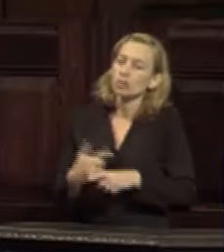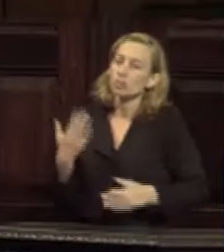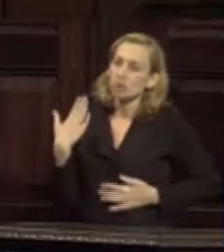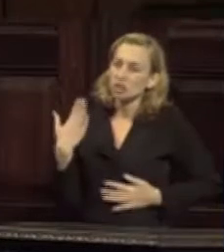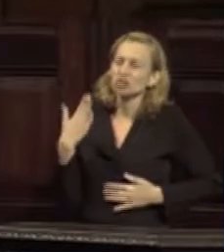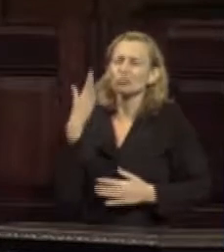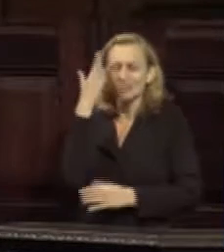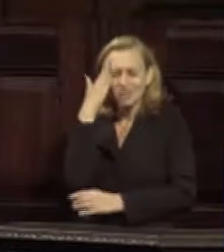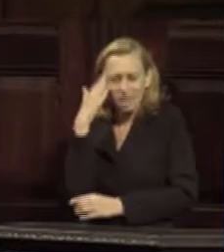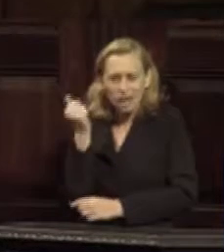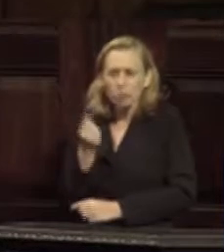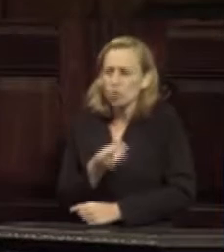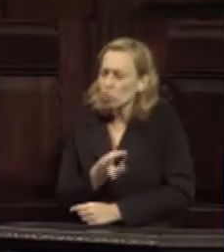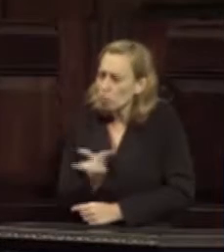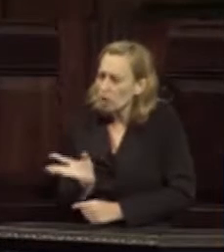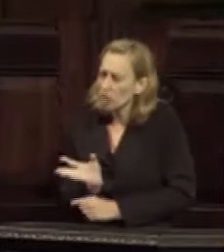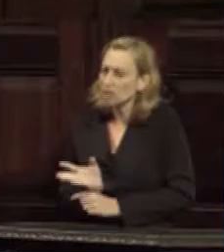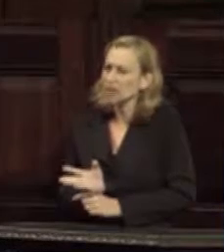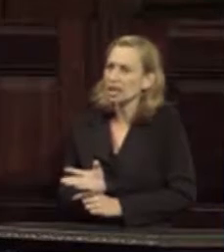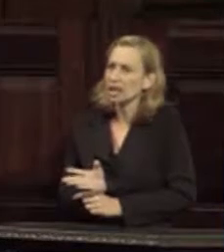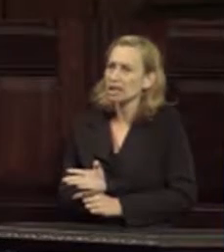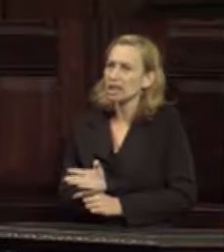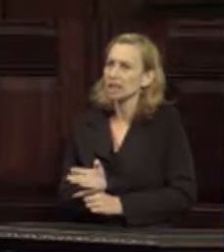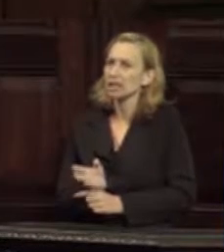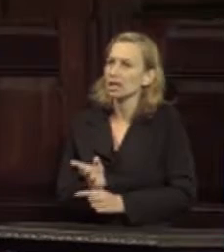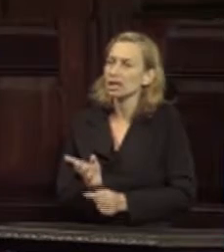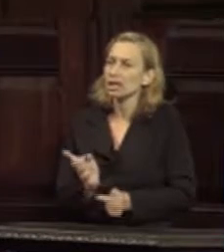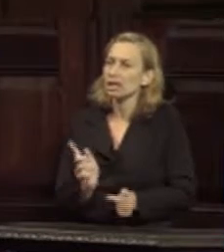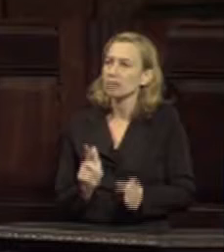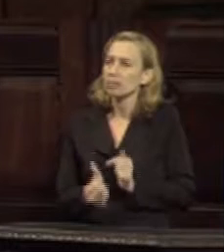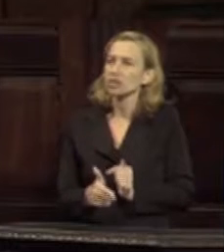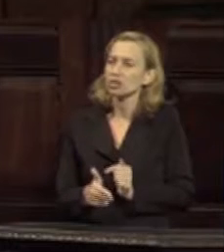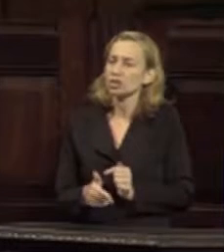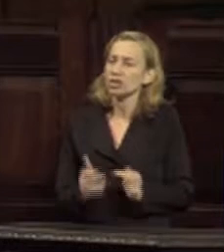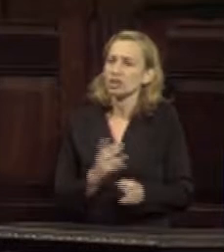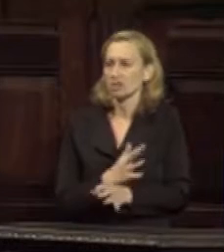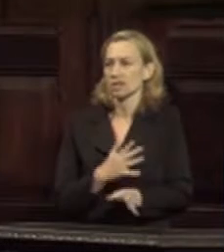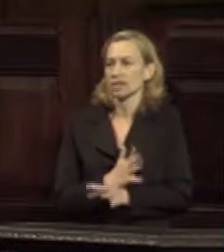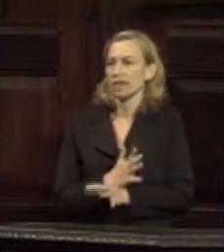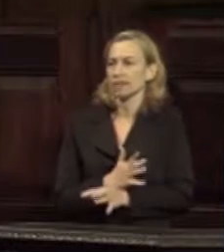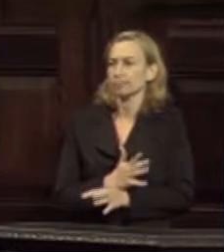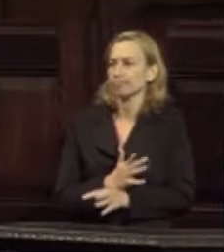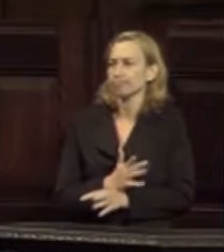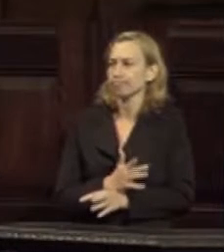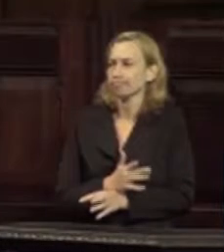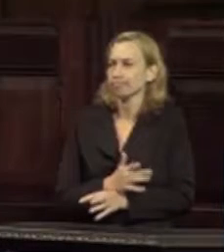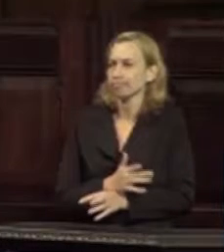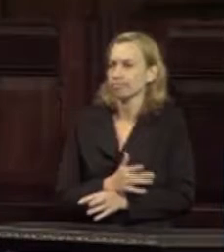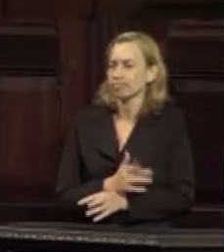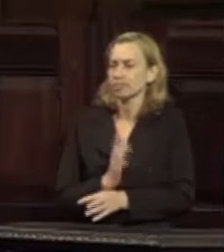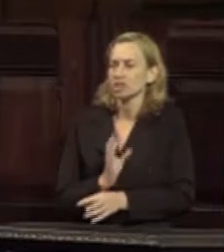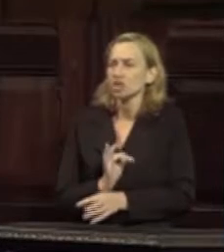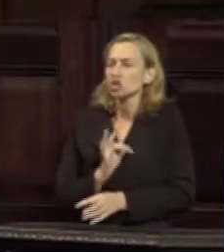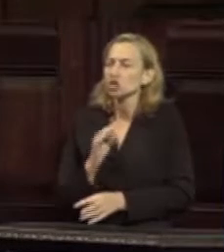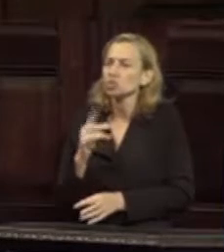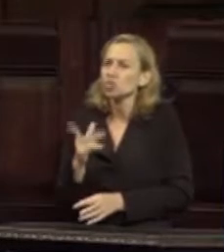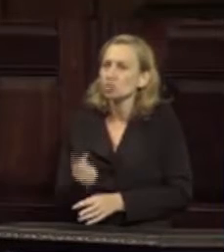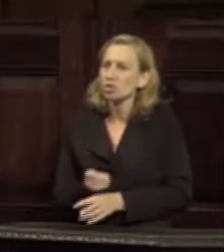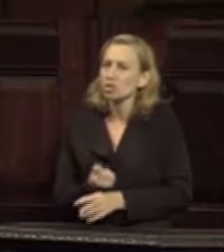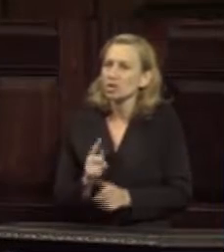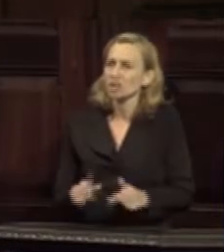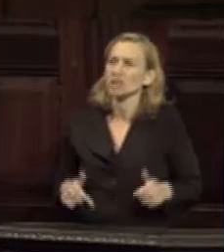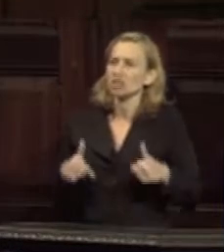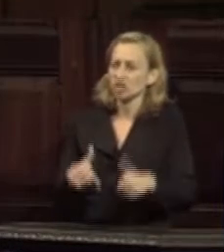soa mal, atinge a sociedade fluminense. E essas ações, elas